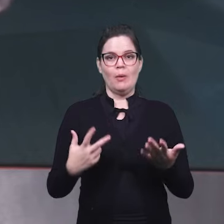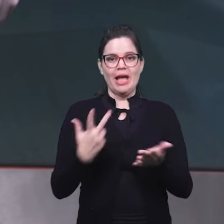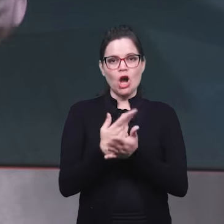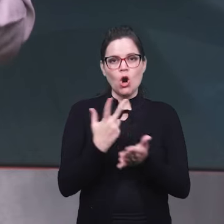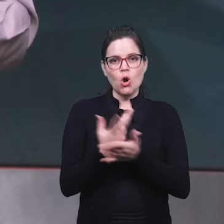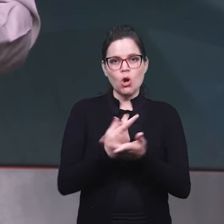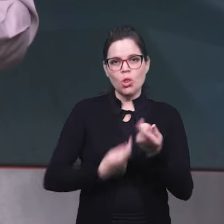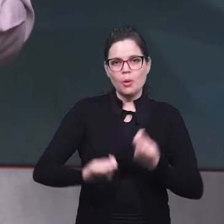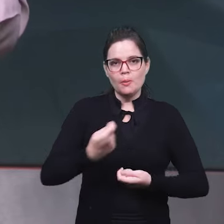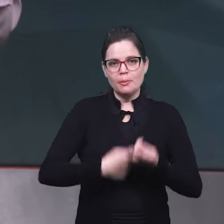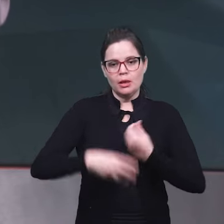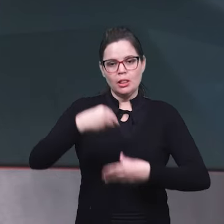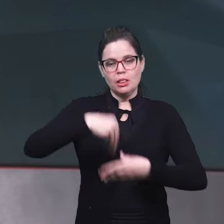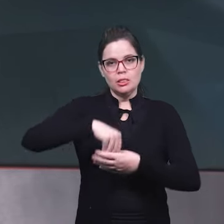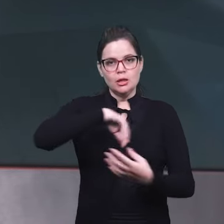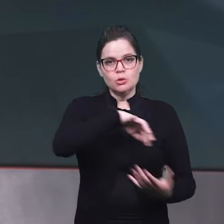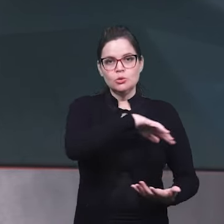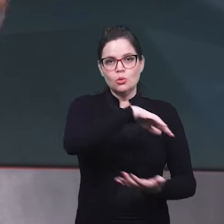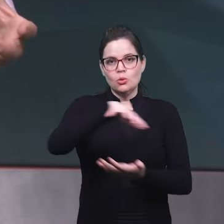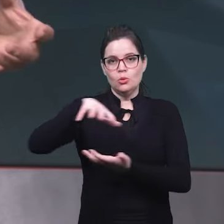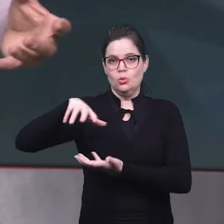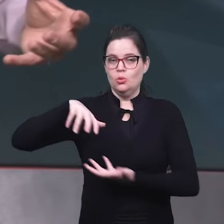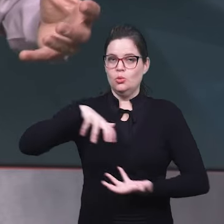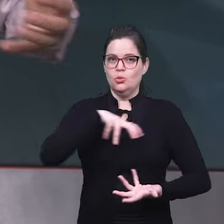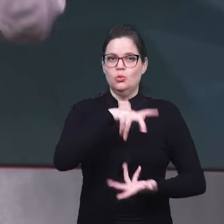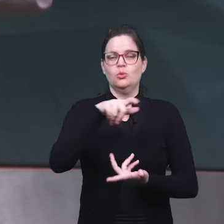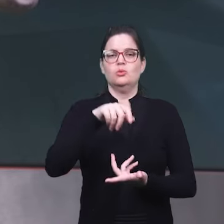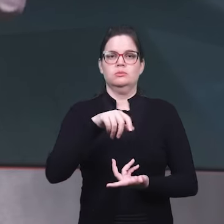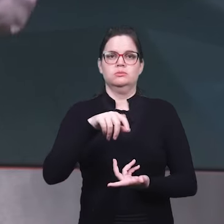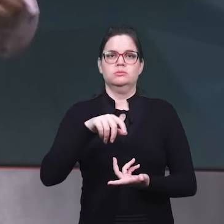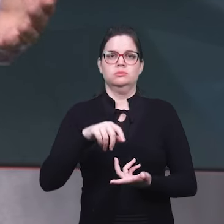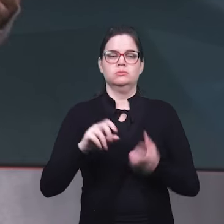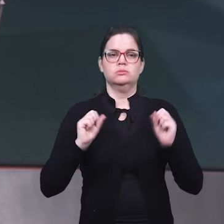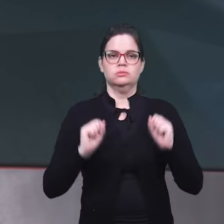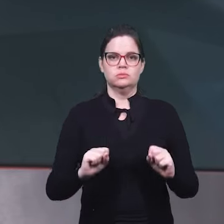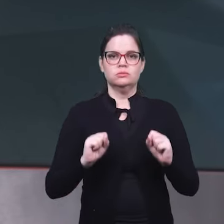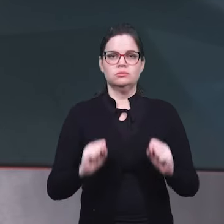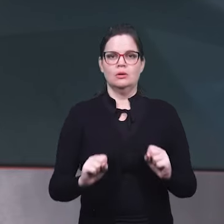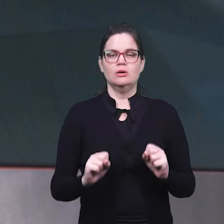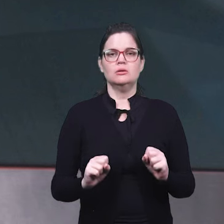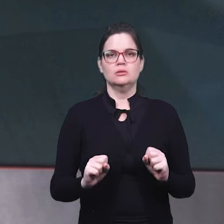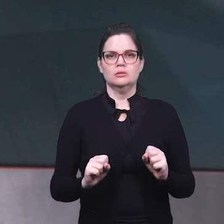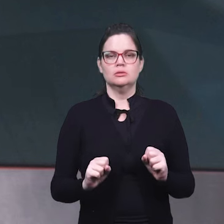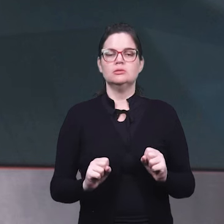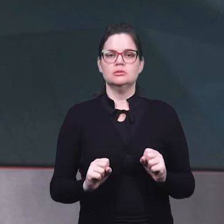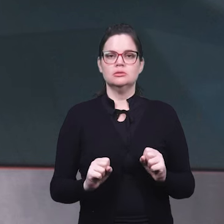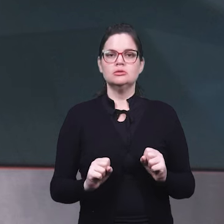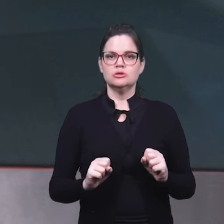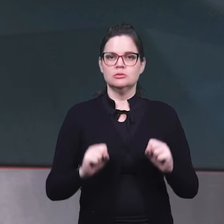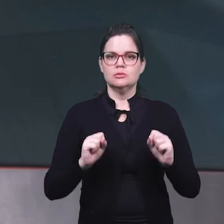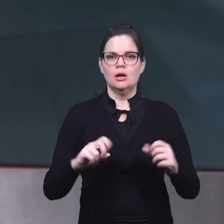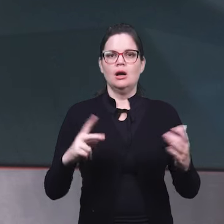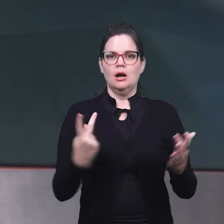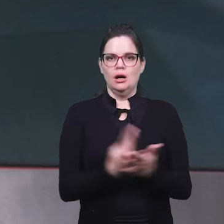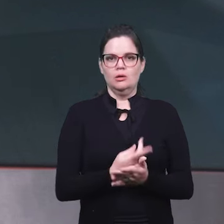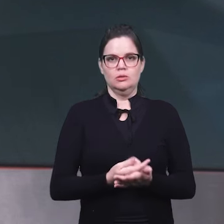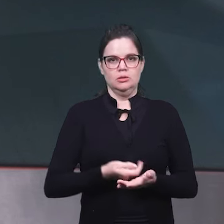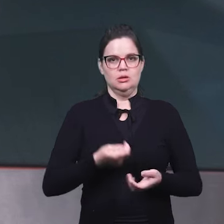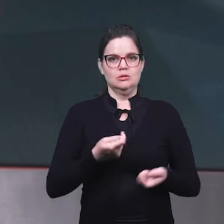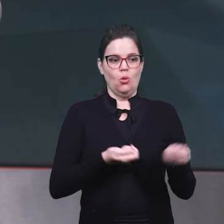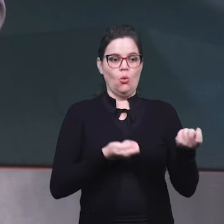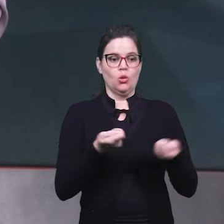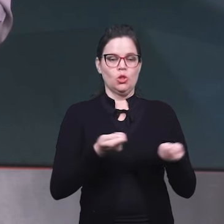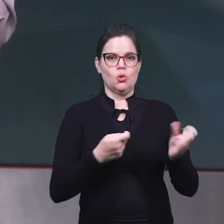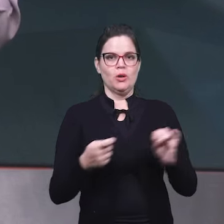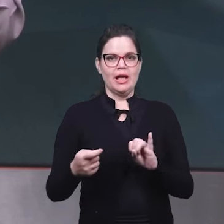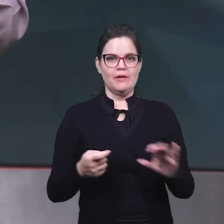é nocivo. Então a economia do mundo todo, ela